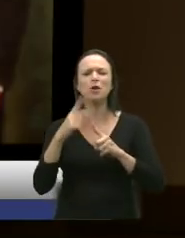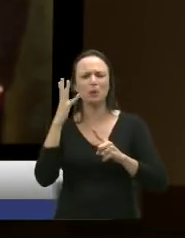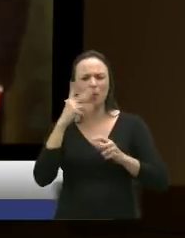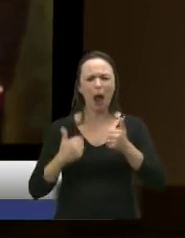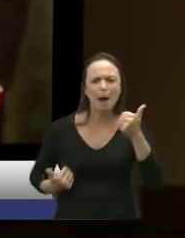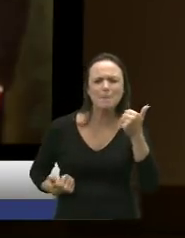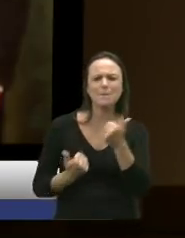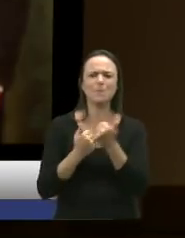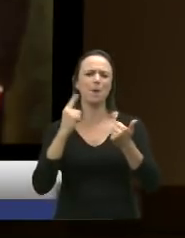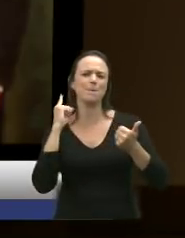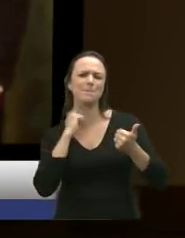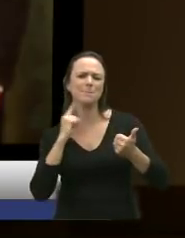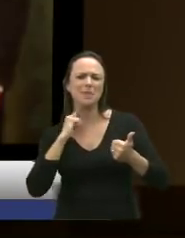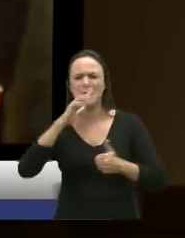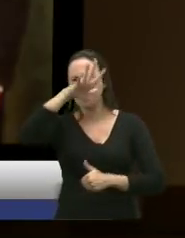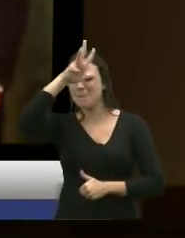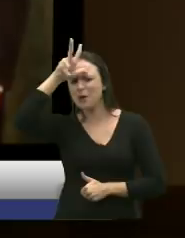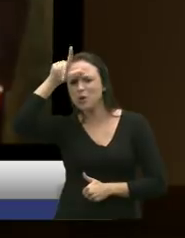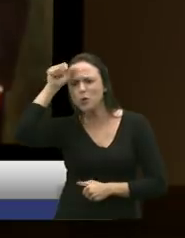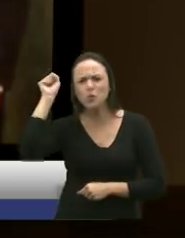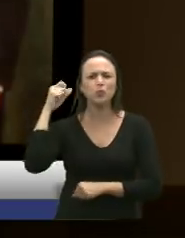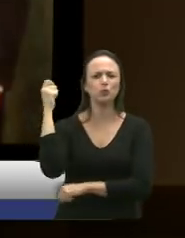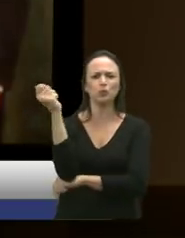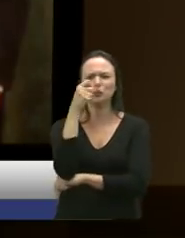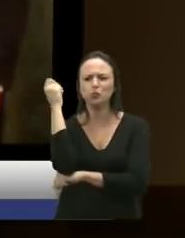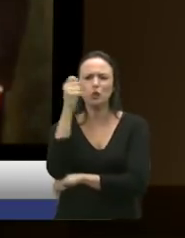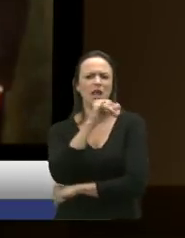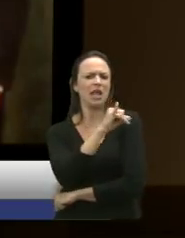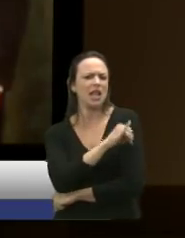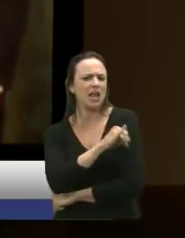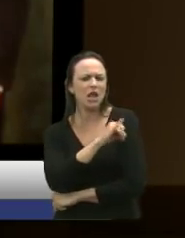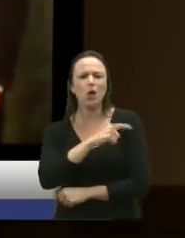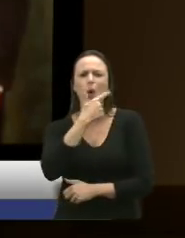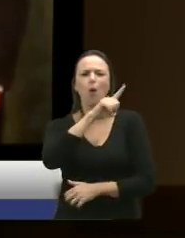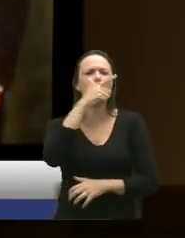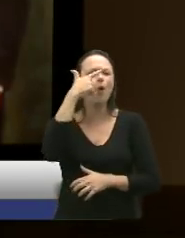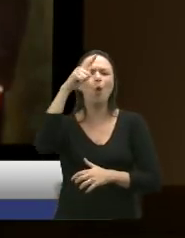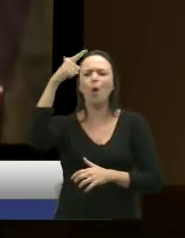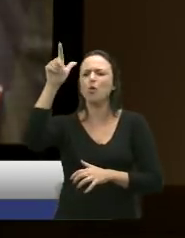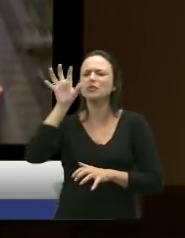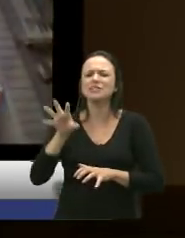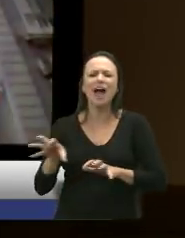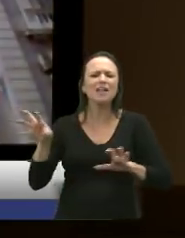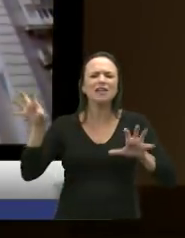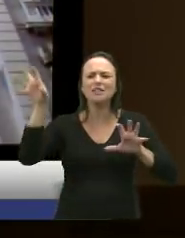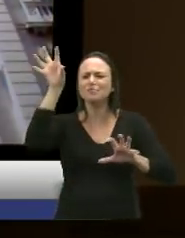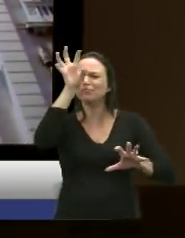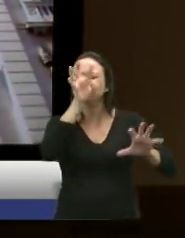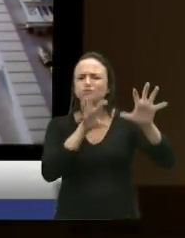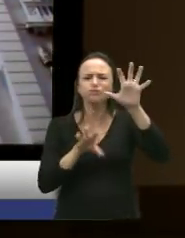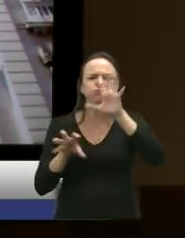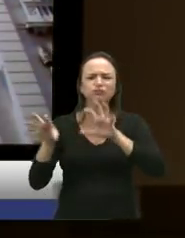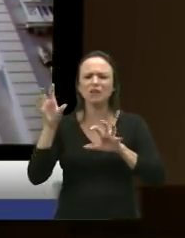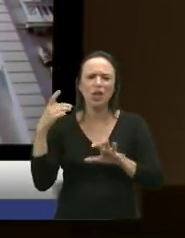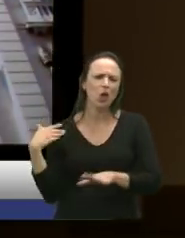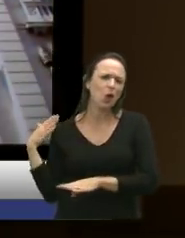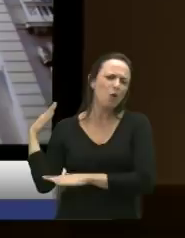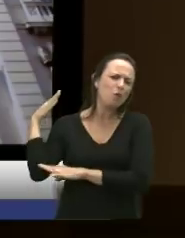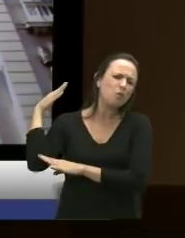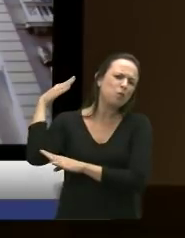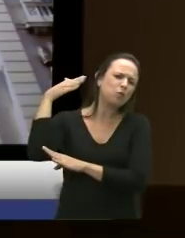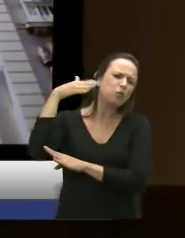Sul, Mato Grosso, Rio de Janeiro e outros colegas de outros estados, que desfilaremos então até o Palácio do